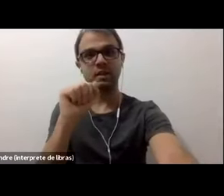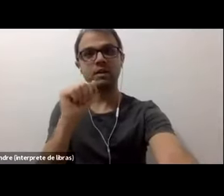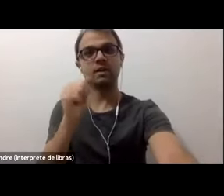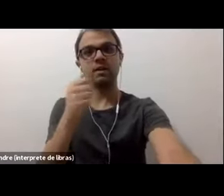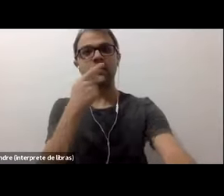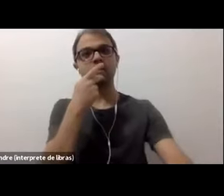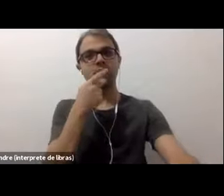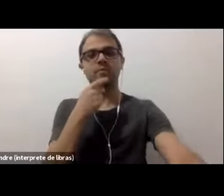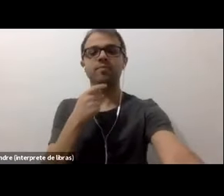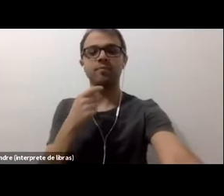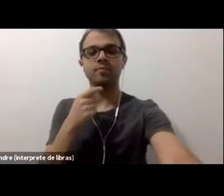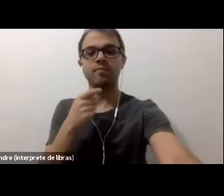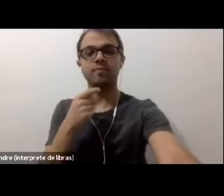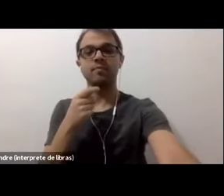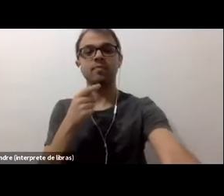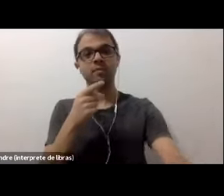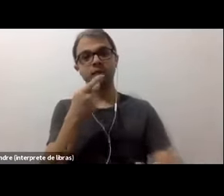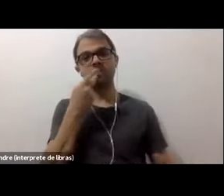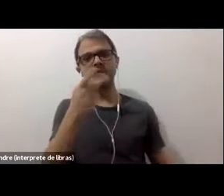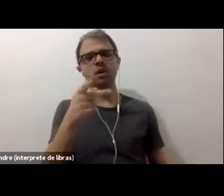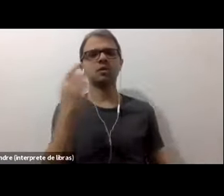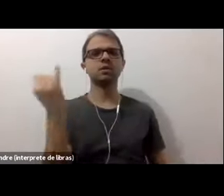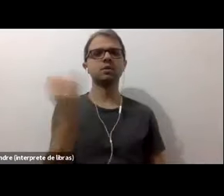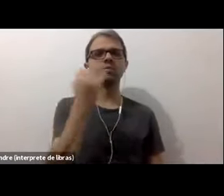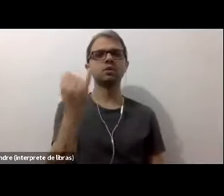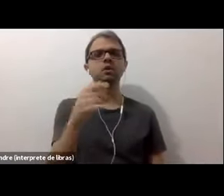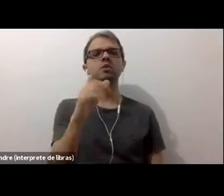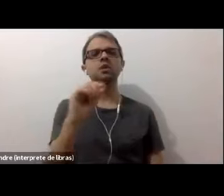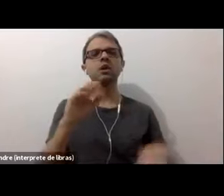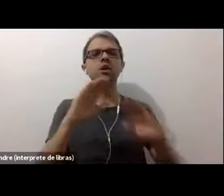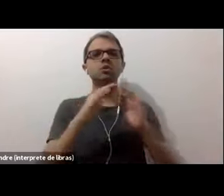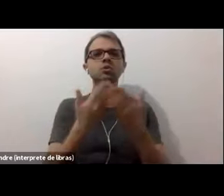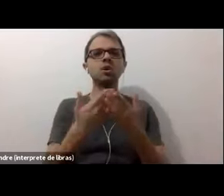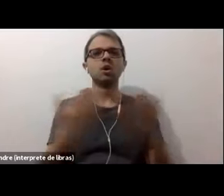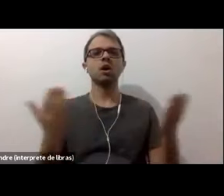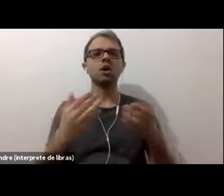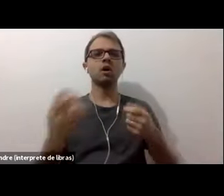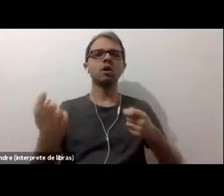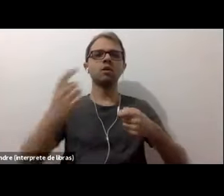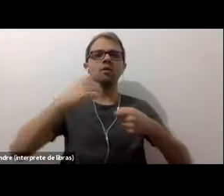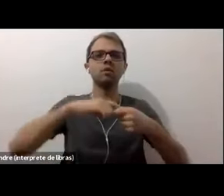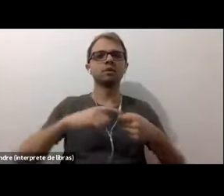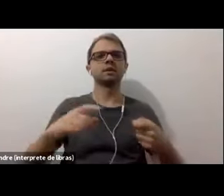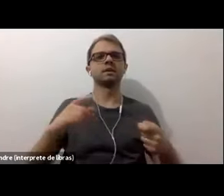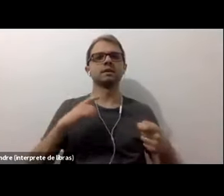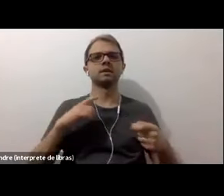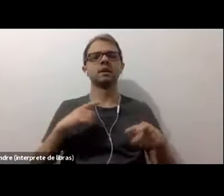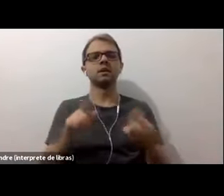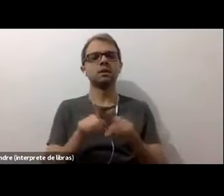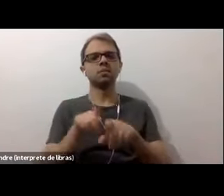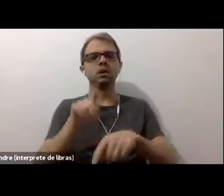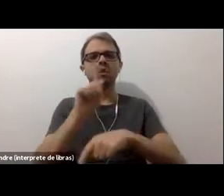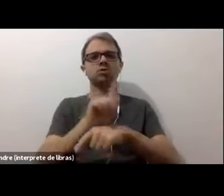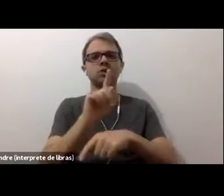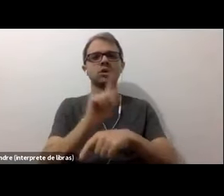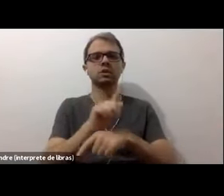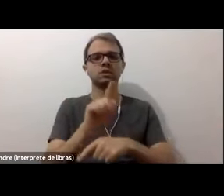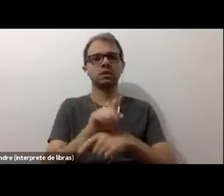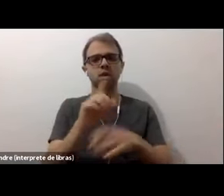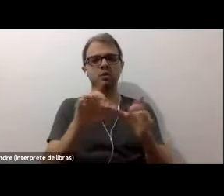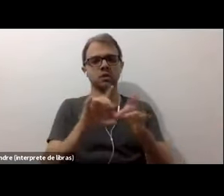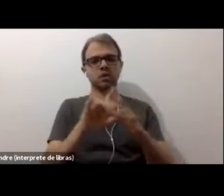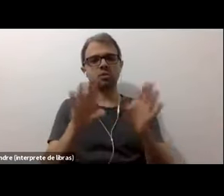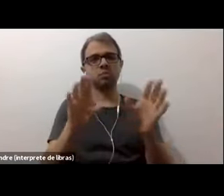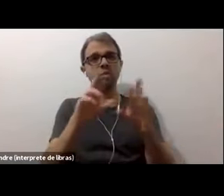professores, da escola fazer um esforço de gestão democrática, porque apesar da